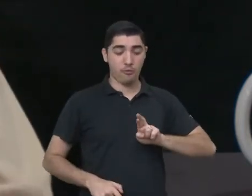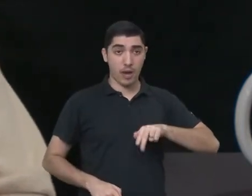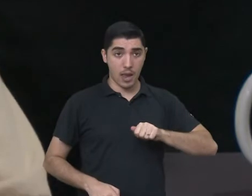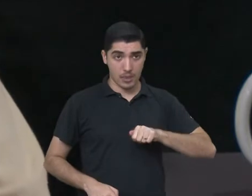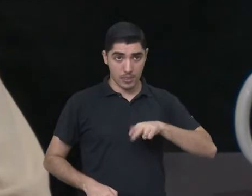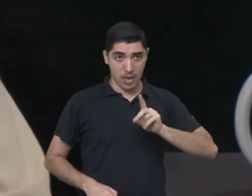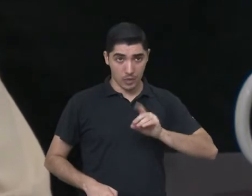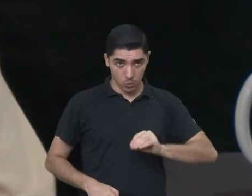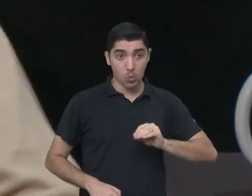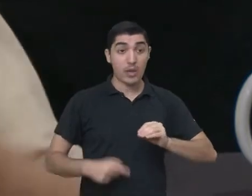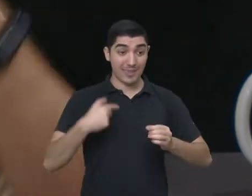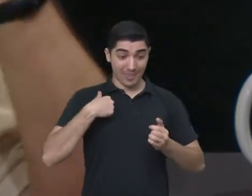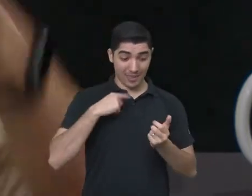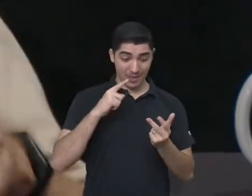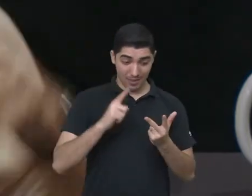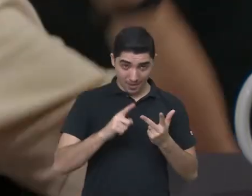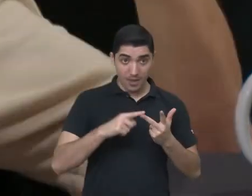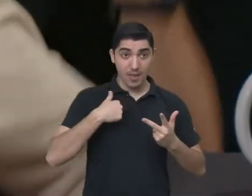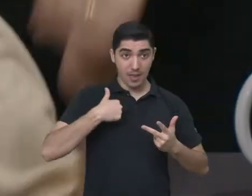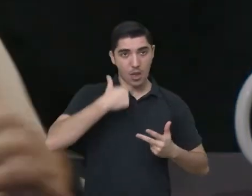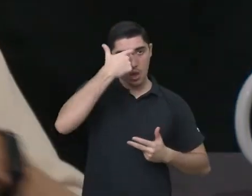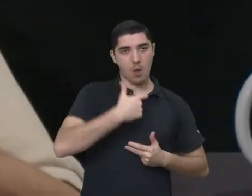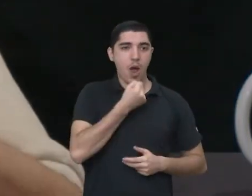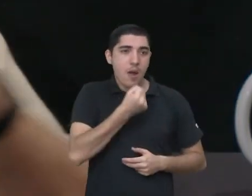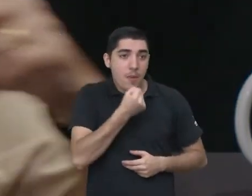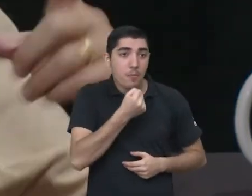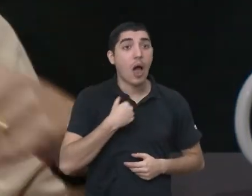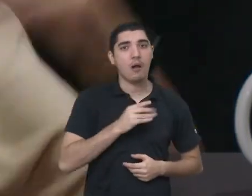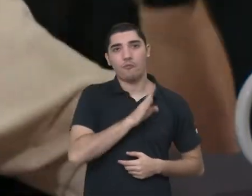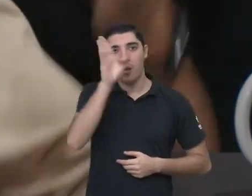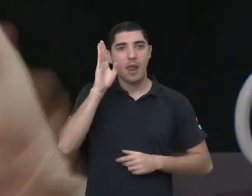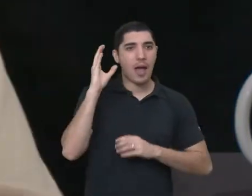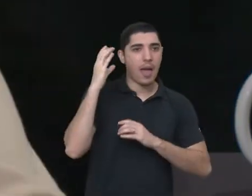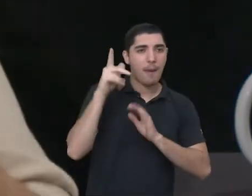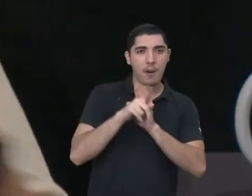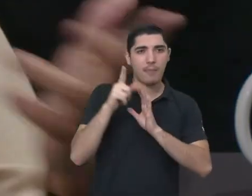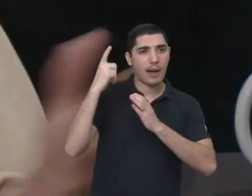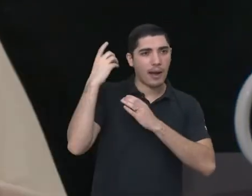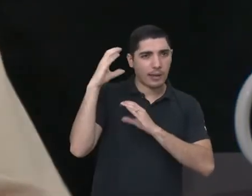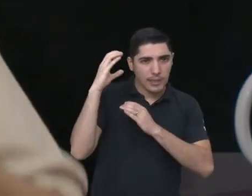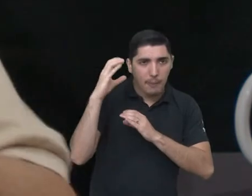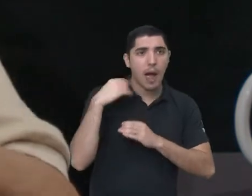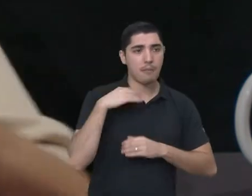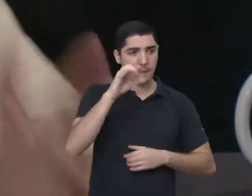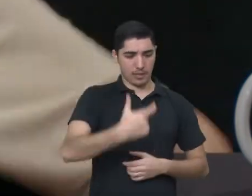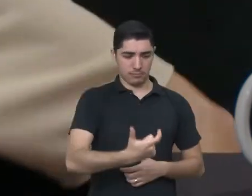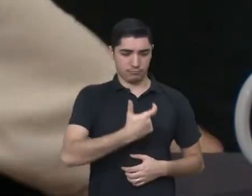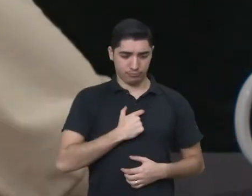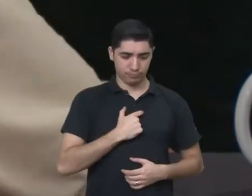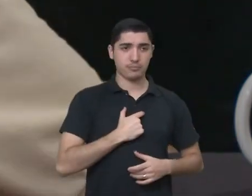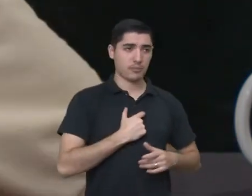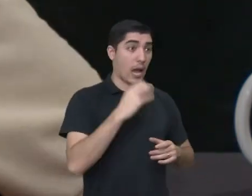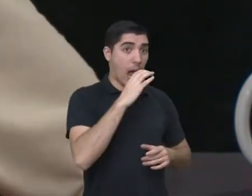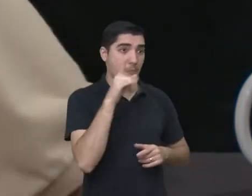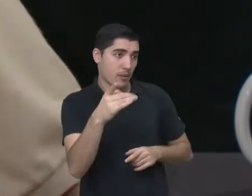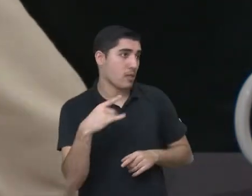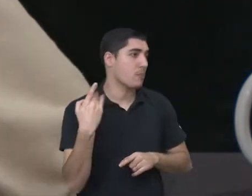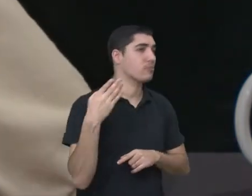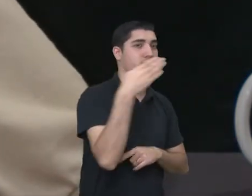rádio... Vamos guardar essa história pro próximo é sacanagem, hein? Pro próximo bloco também essa... Olha, eu